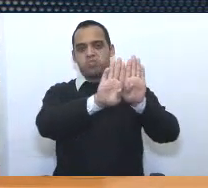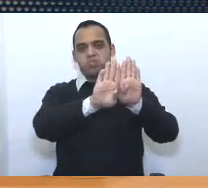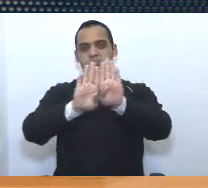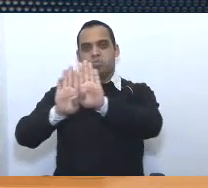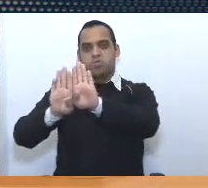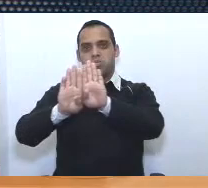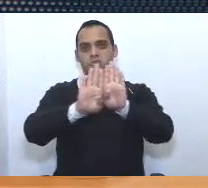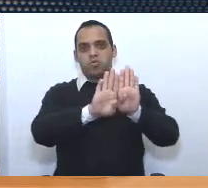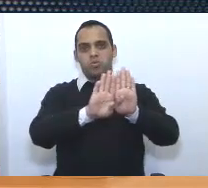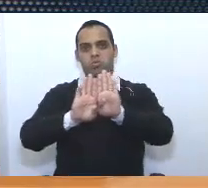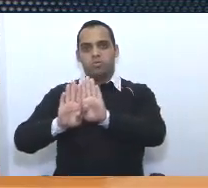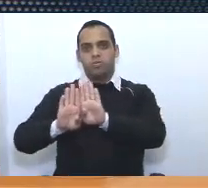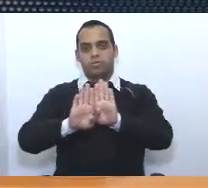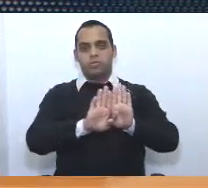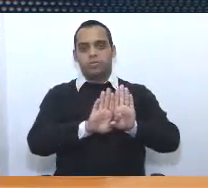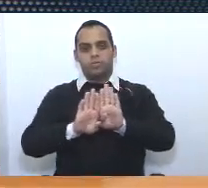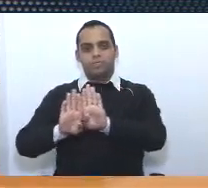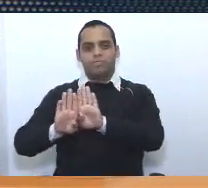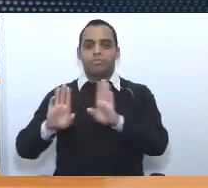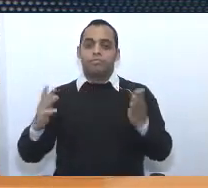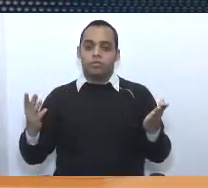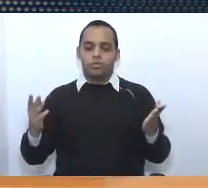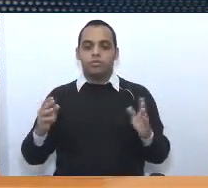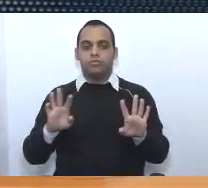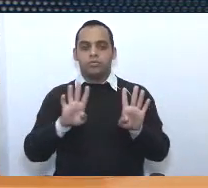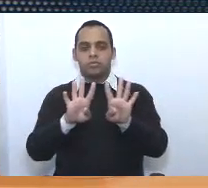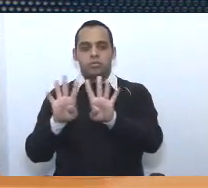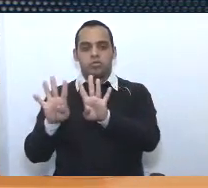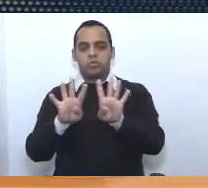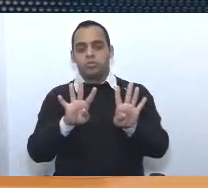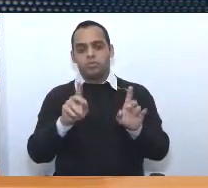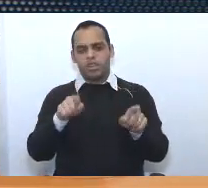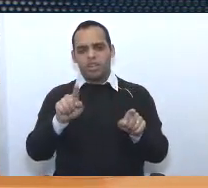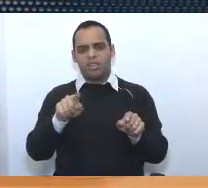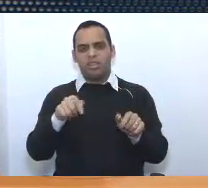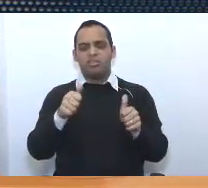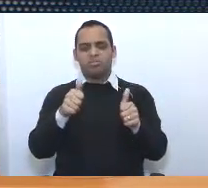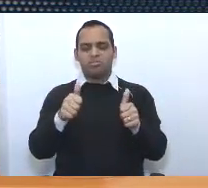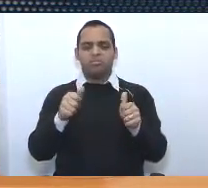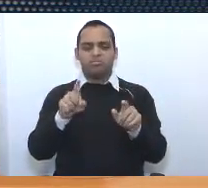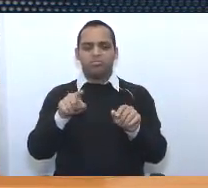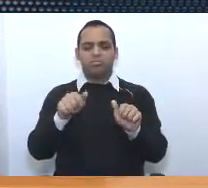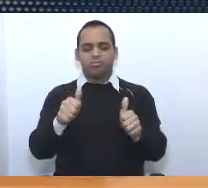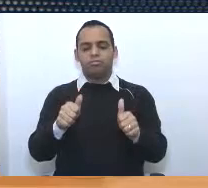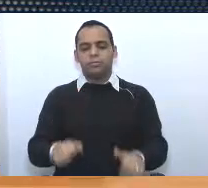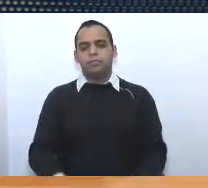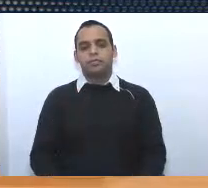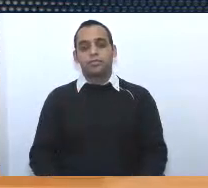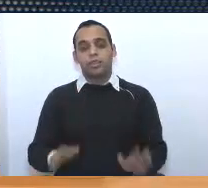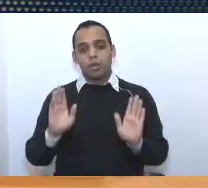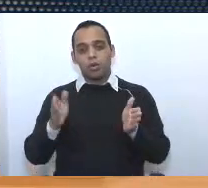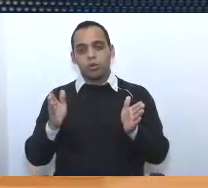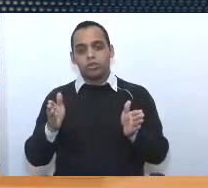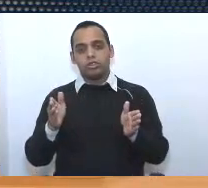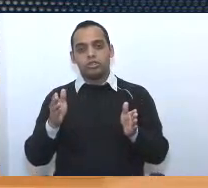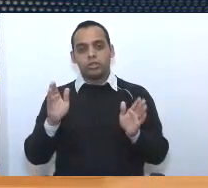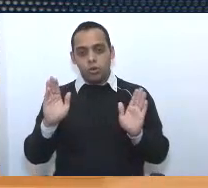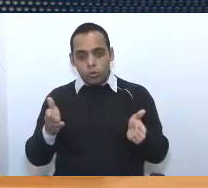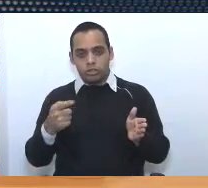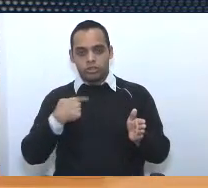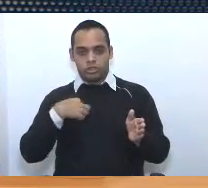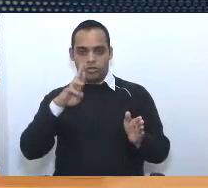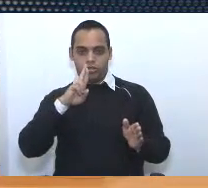É isso, né? Tá bom, é isso. Eu vou levar e hoje mesmo vou te dar um retorno.